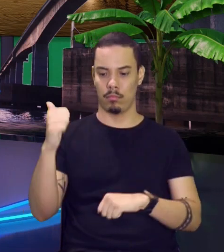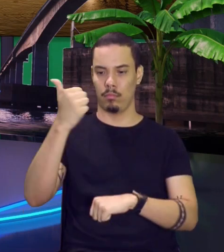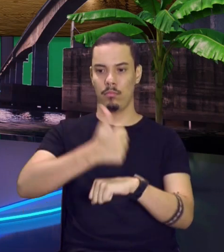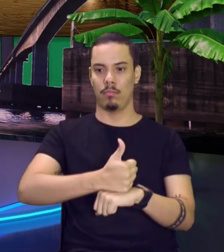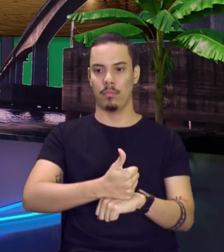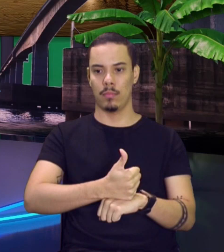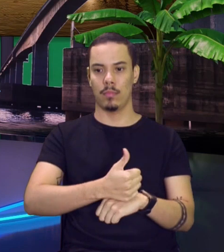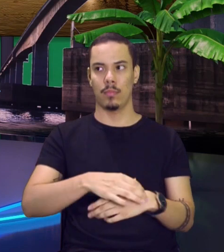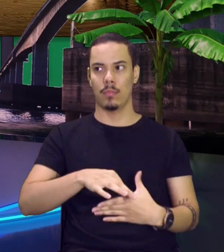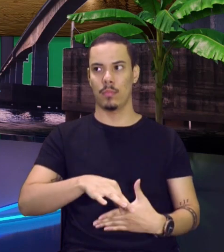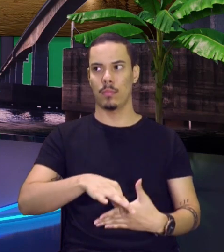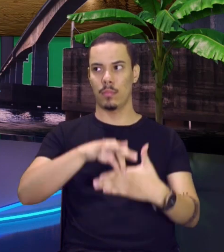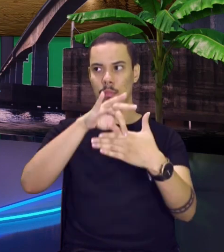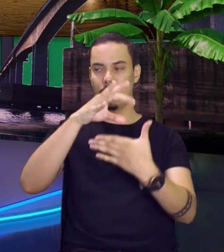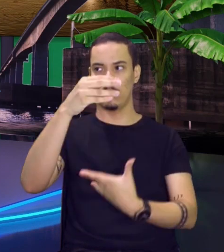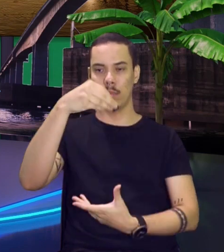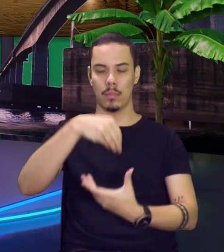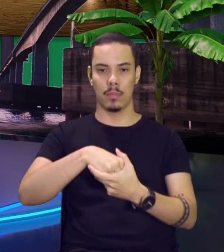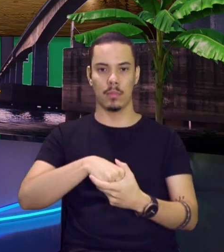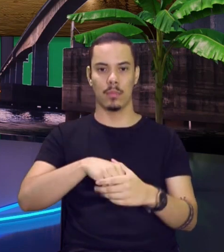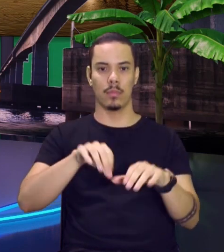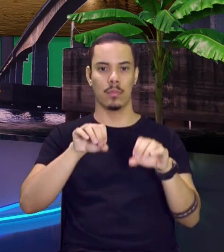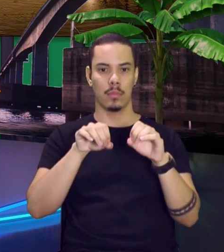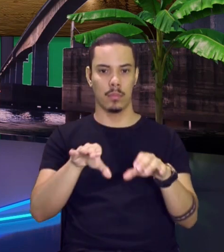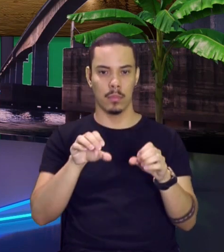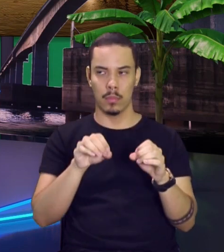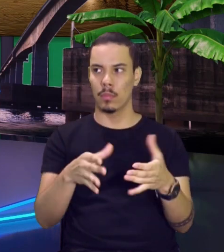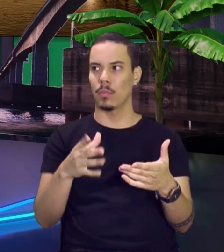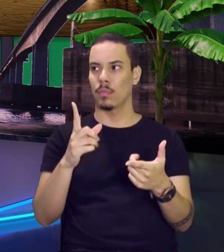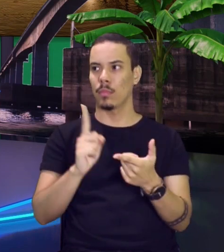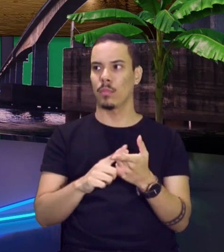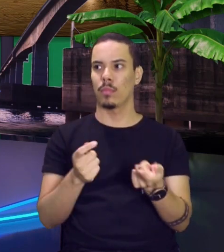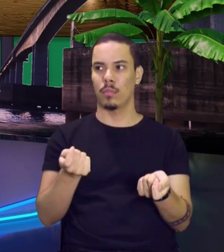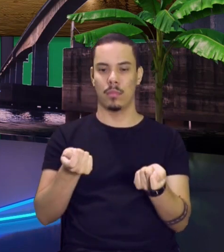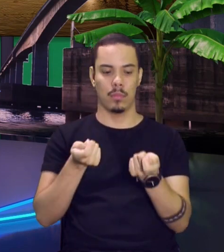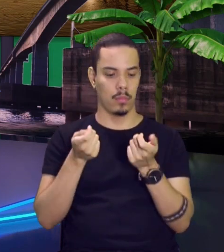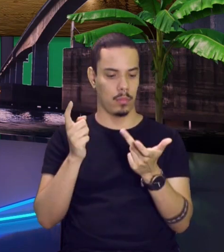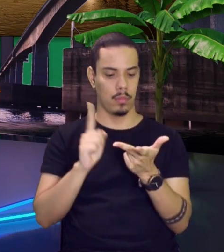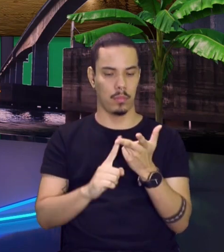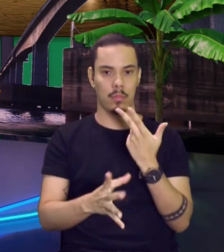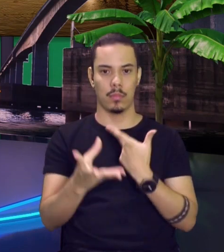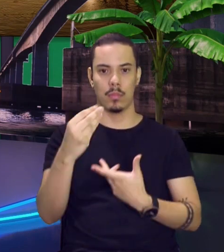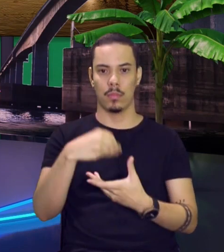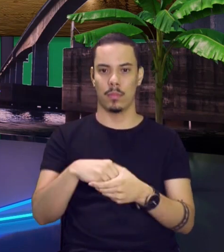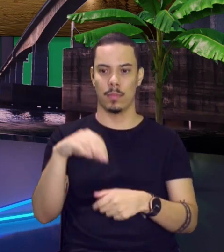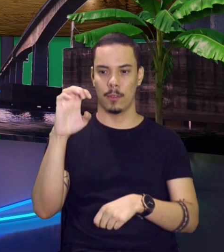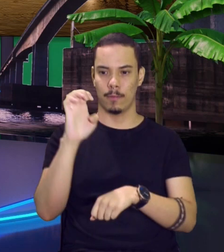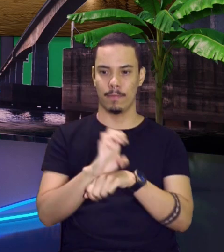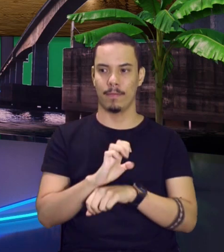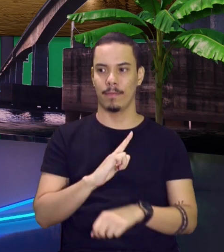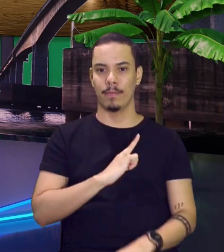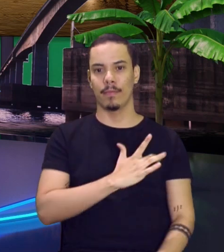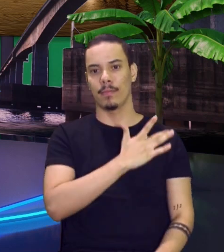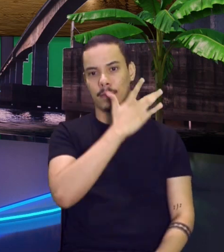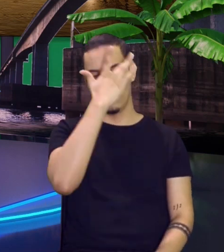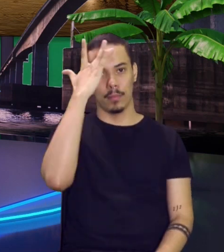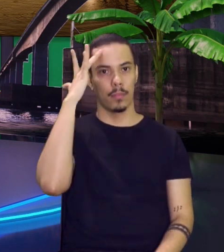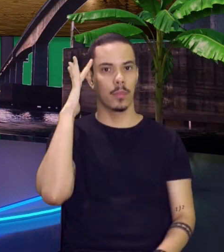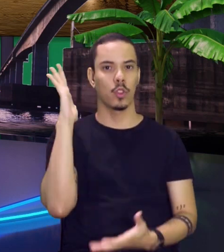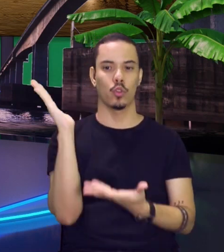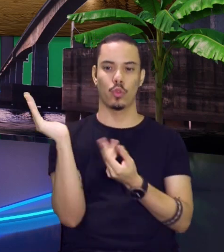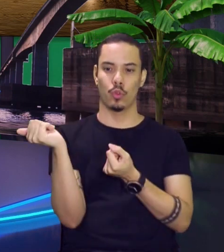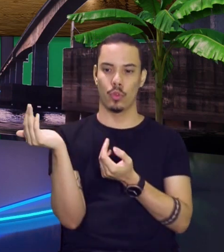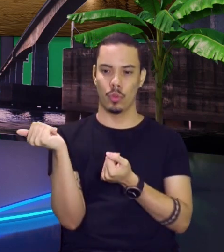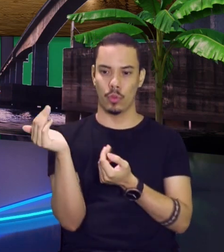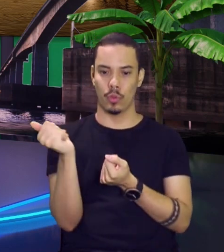elas na educação, na economia, na política do nosso estado, passa por